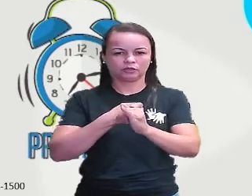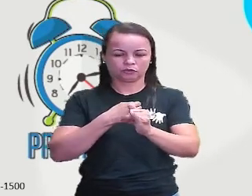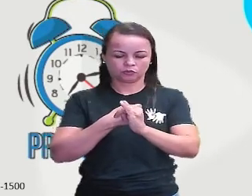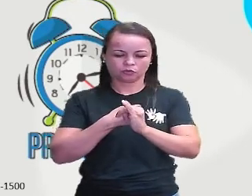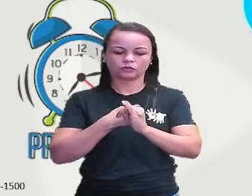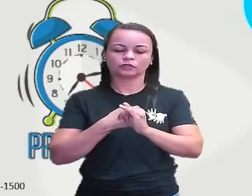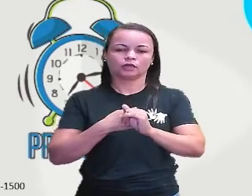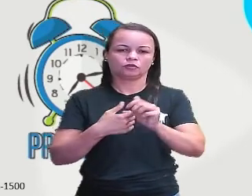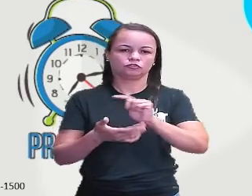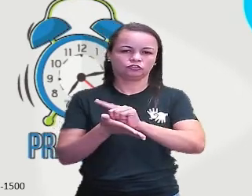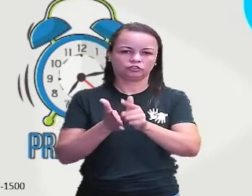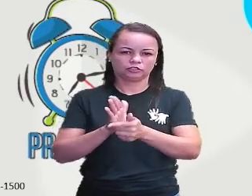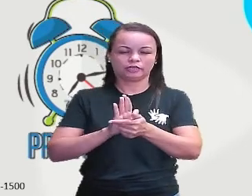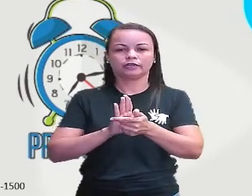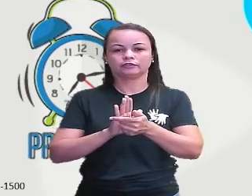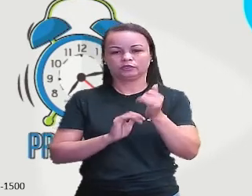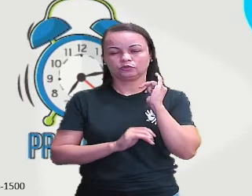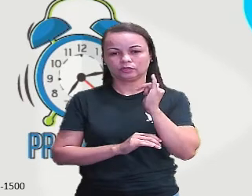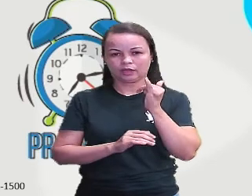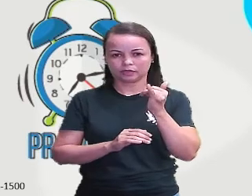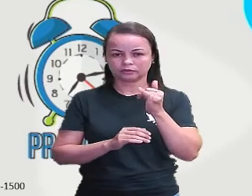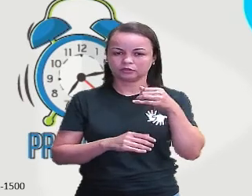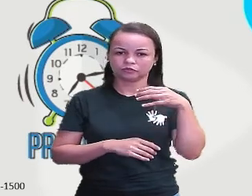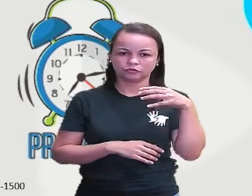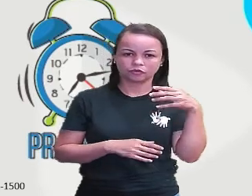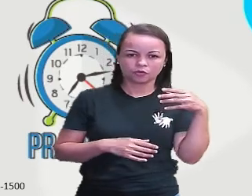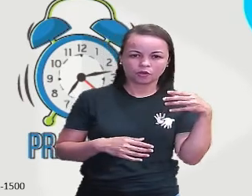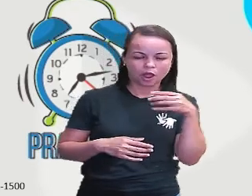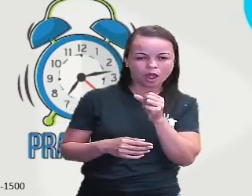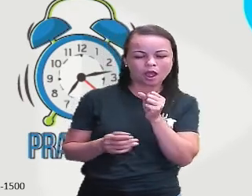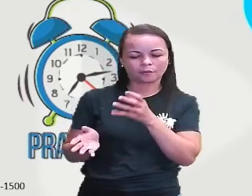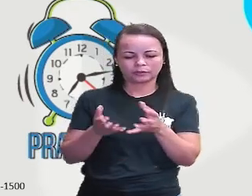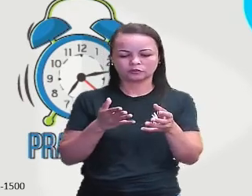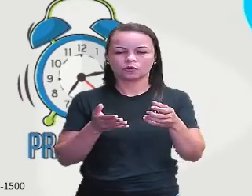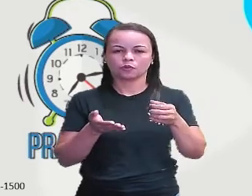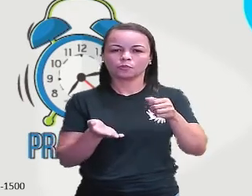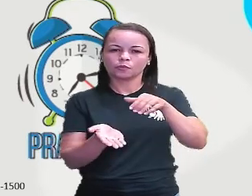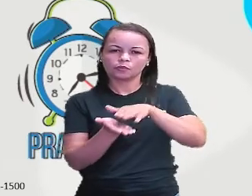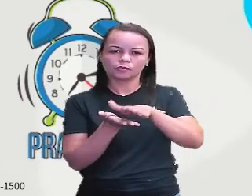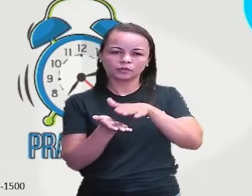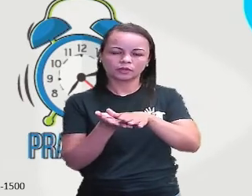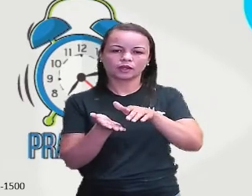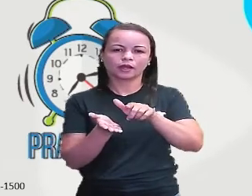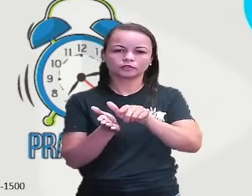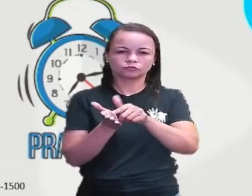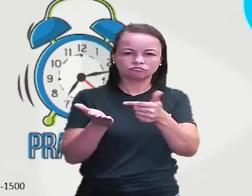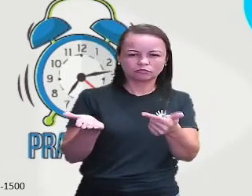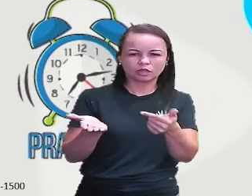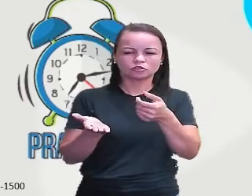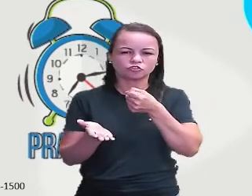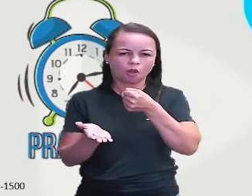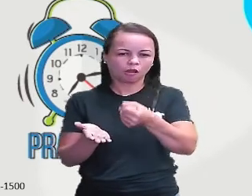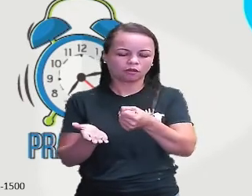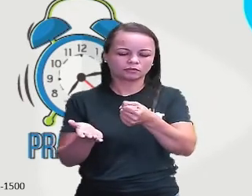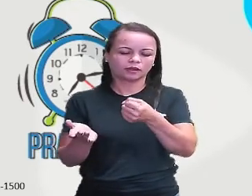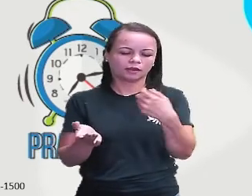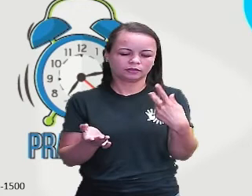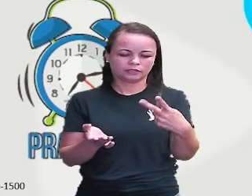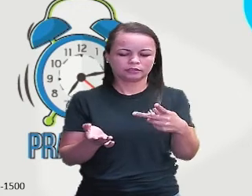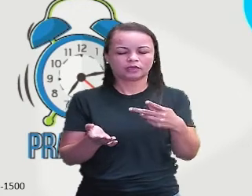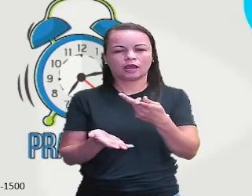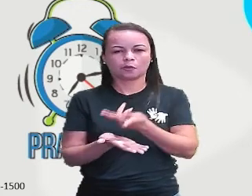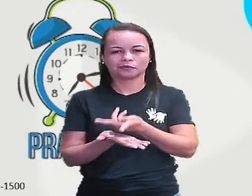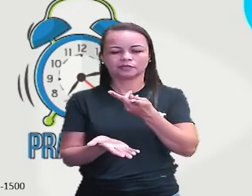é um gênero narrativo, aí, é breve, né? Também publicado em jornais e tem aí acontecimentos, trata-se aí, no caso,